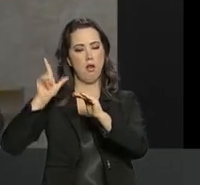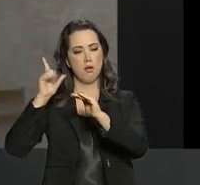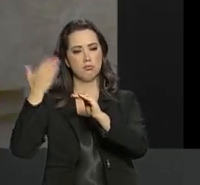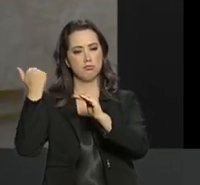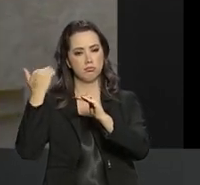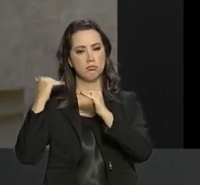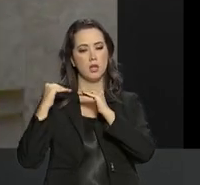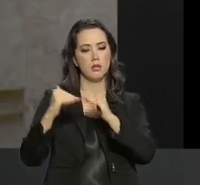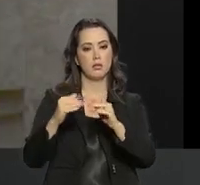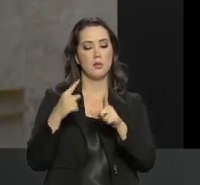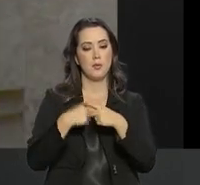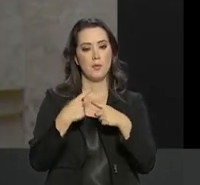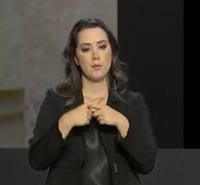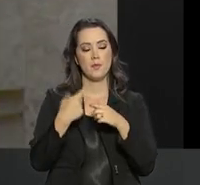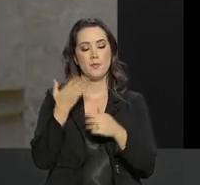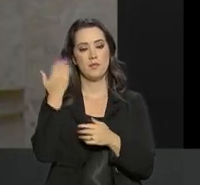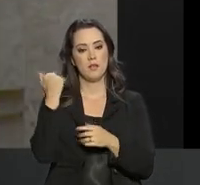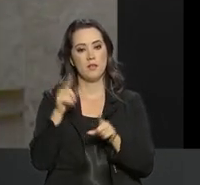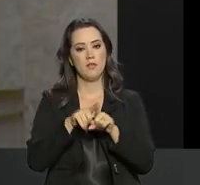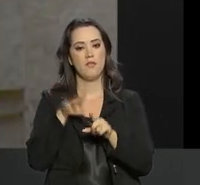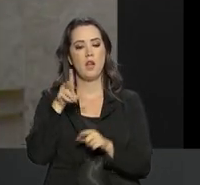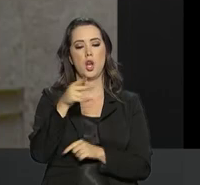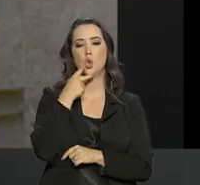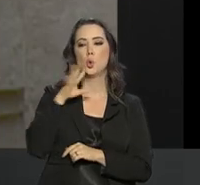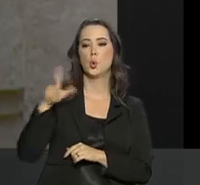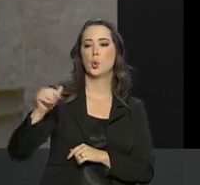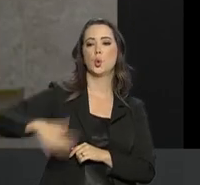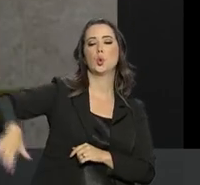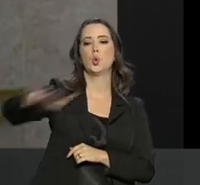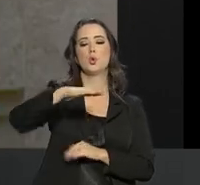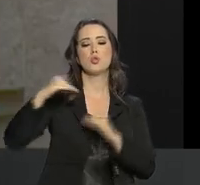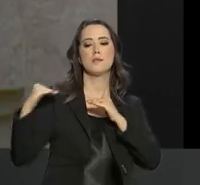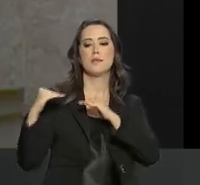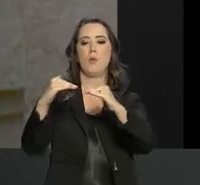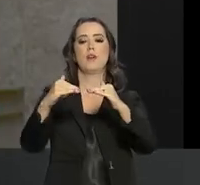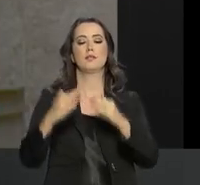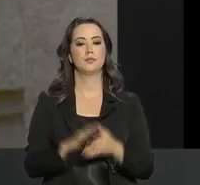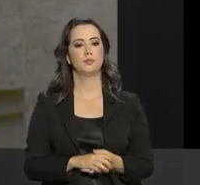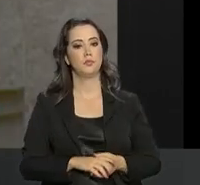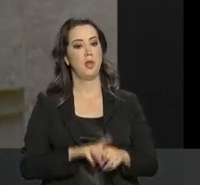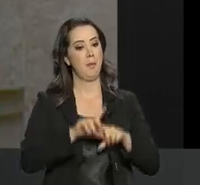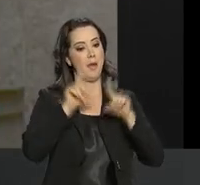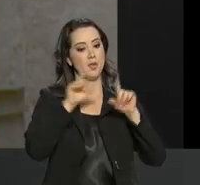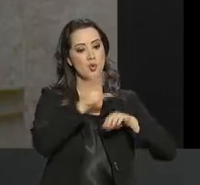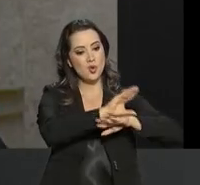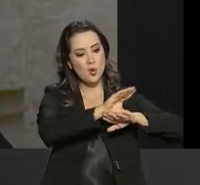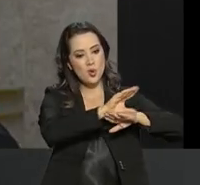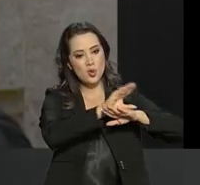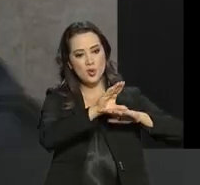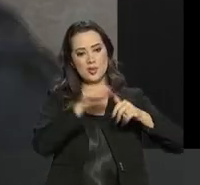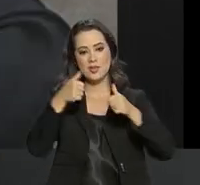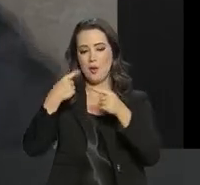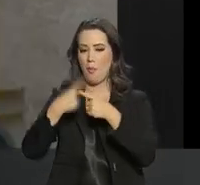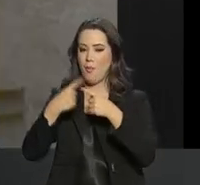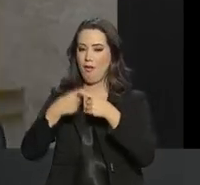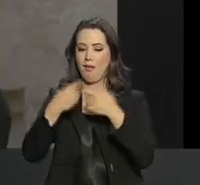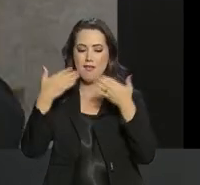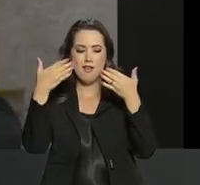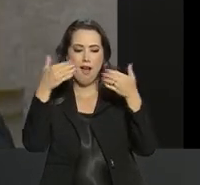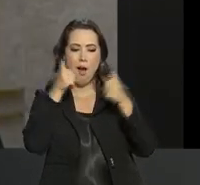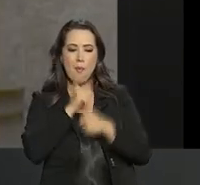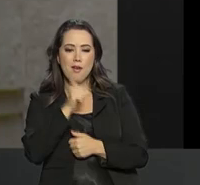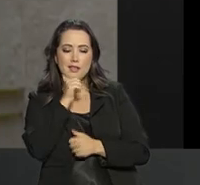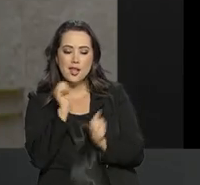constitucionais. Os anteriores textos constitucionais, todos são iguais perante a lei. Hoje, em face da presença da mulher